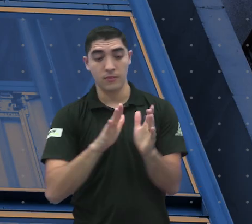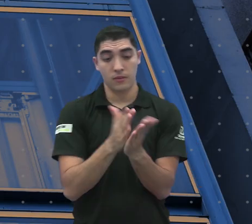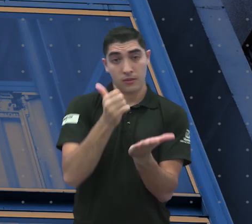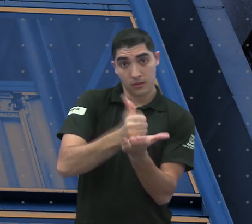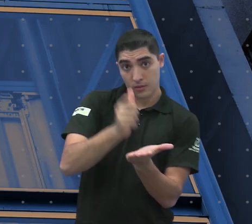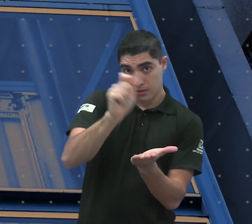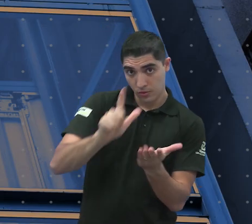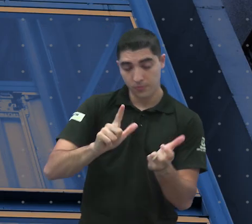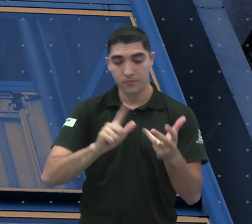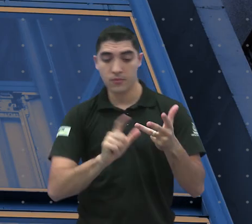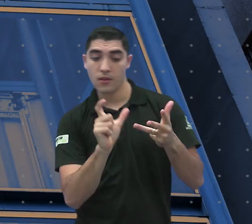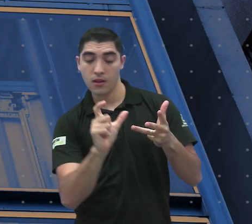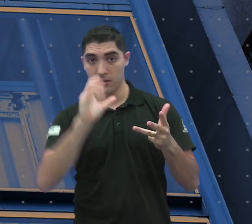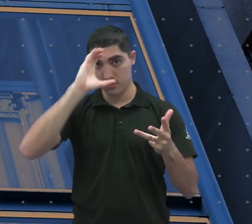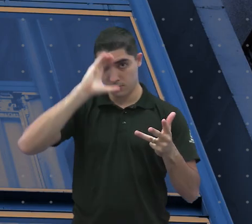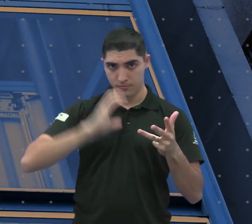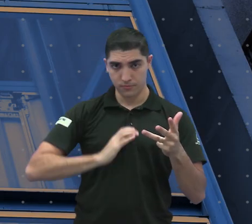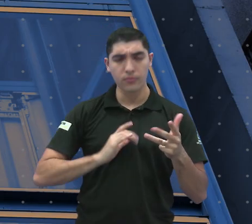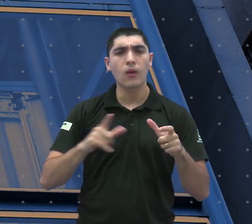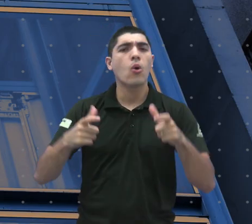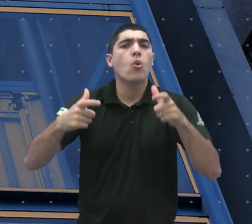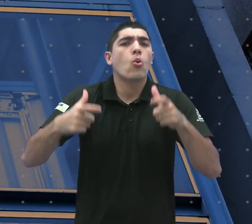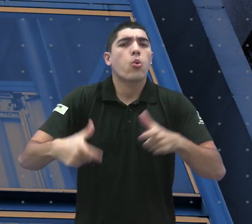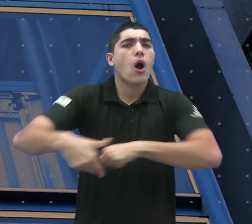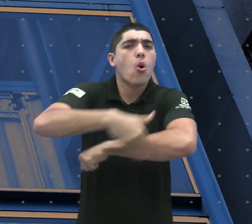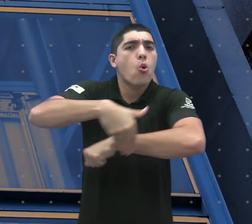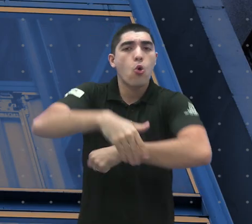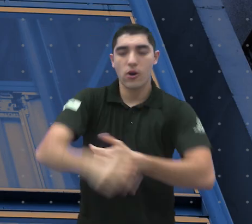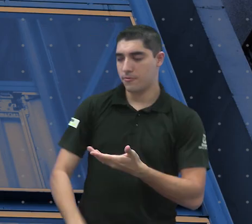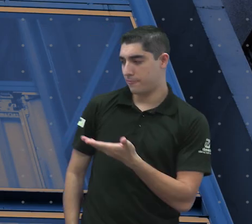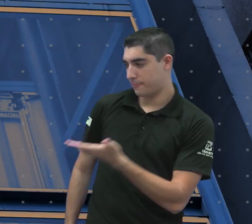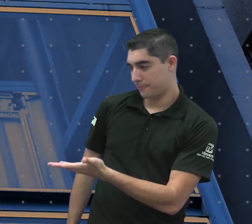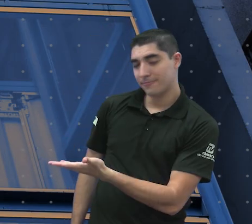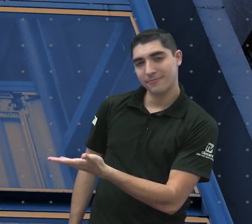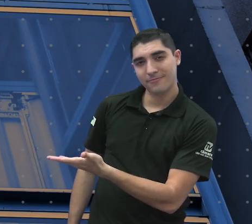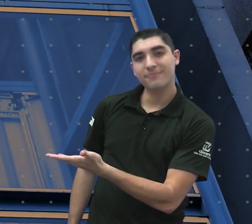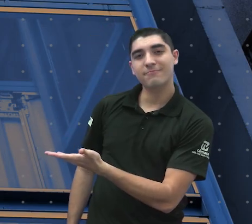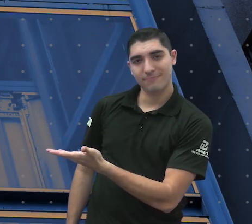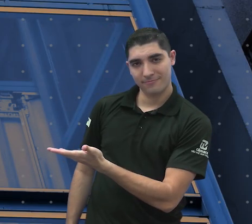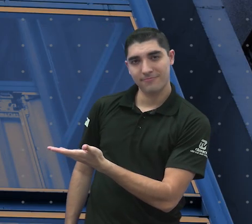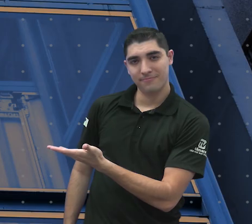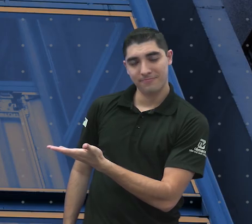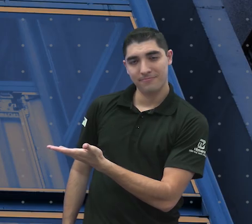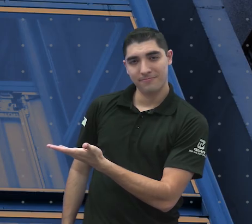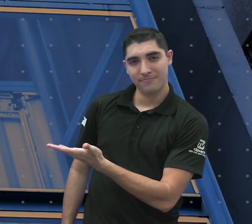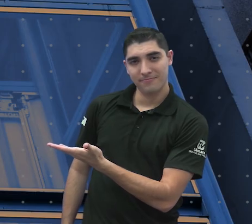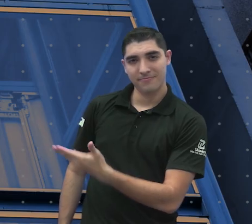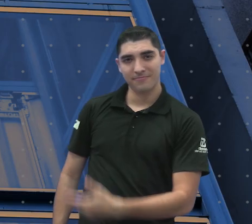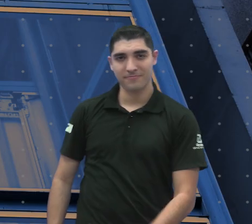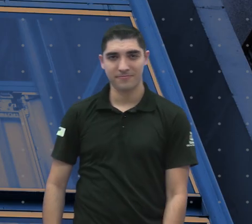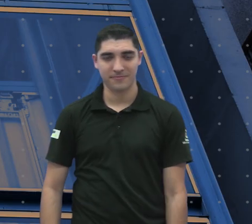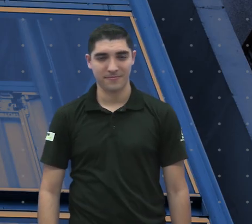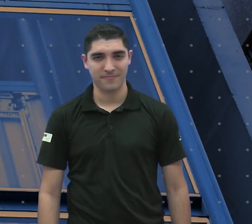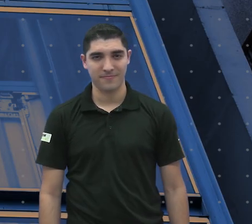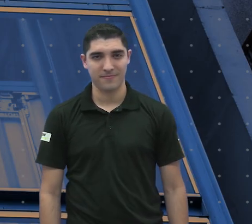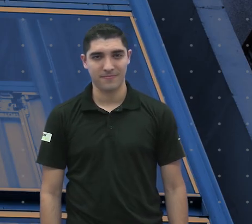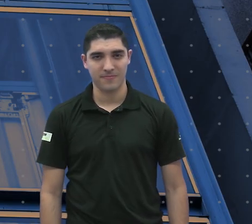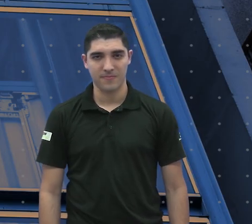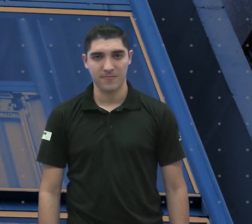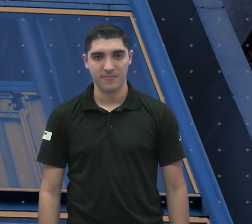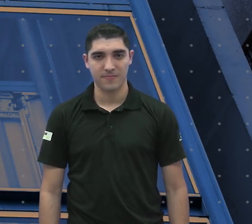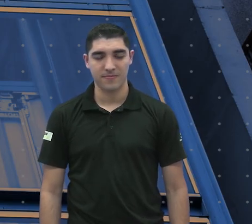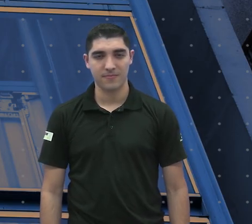carteira de trabalho e o cartão cidadão. O PAT fica na Praça Afonso Pena, número 175, no centro.